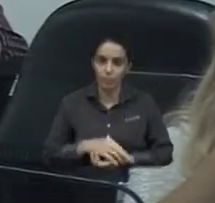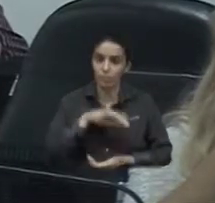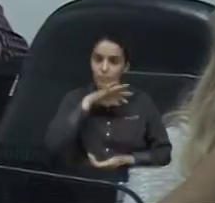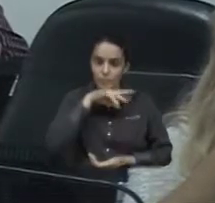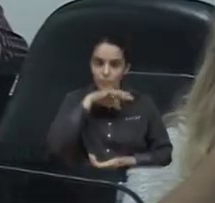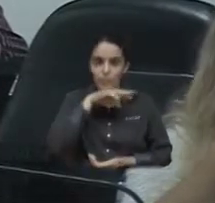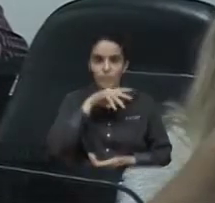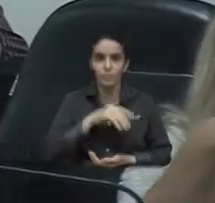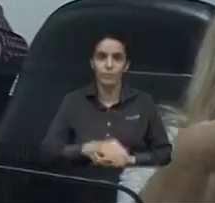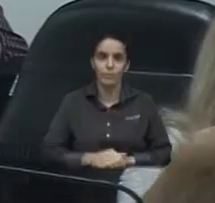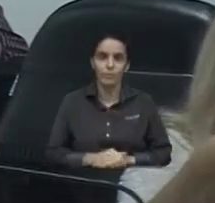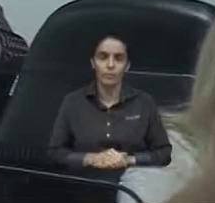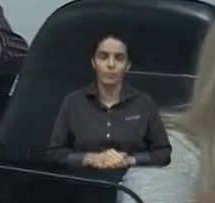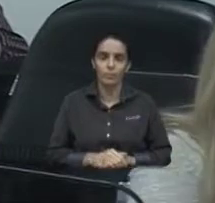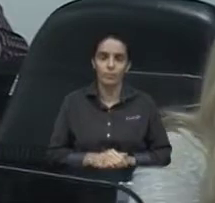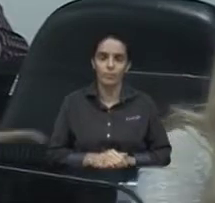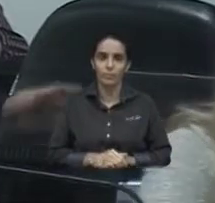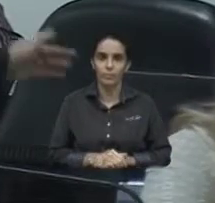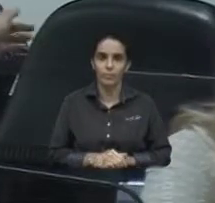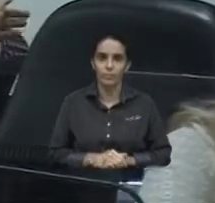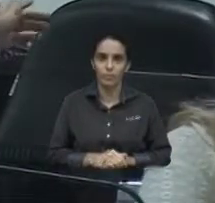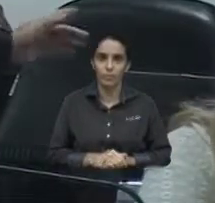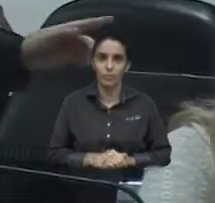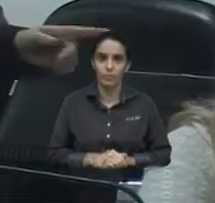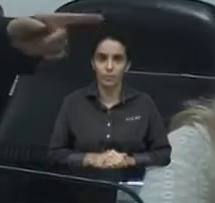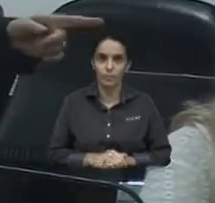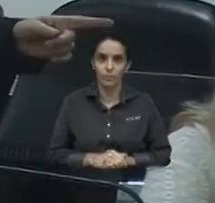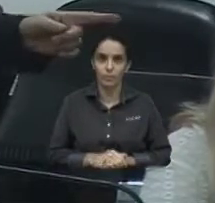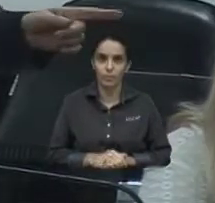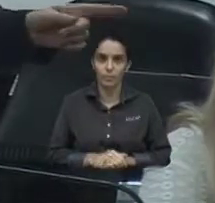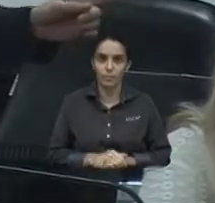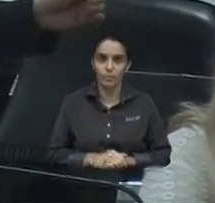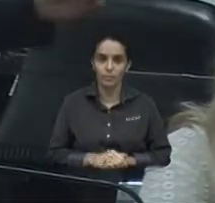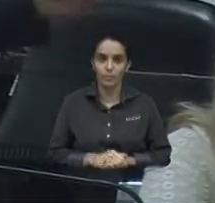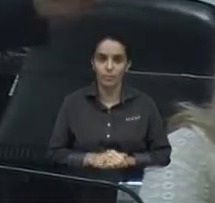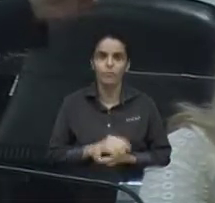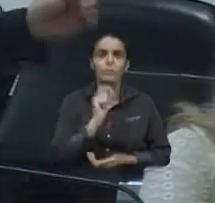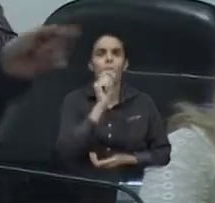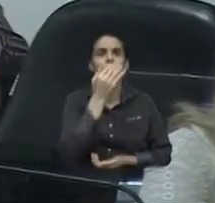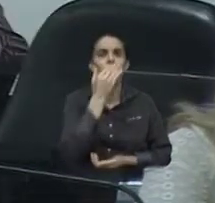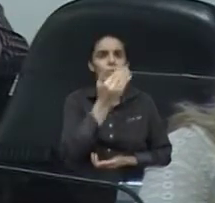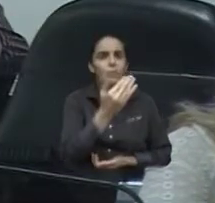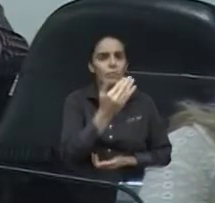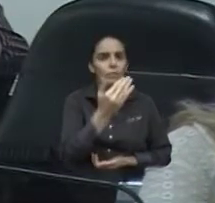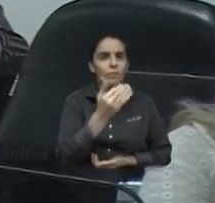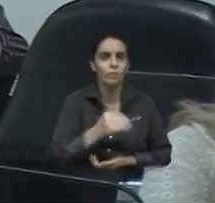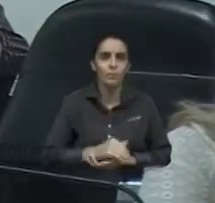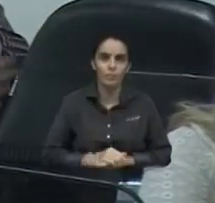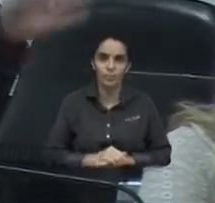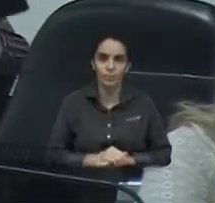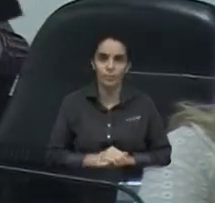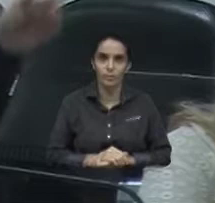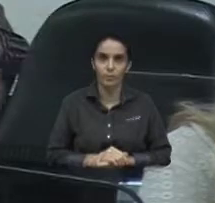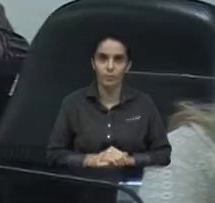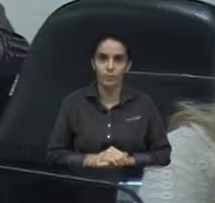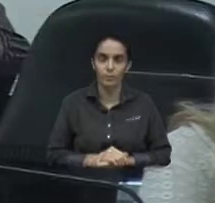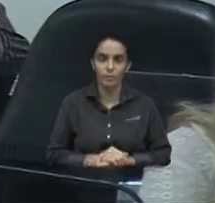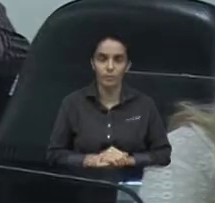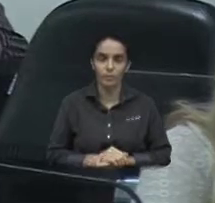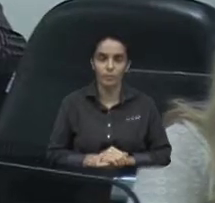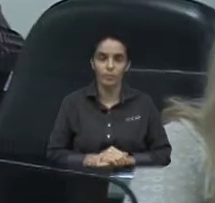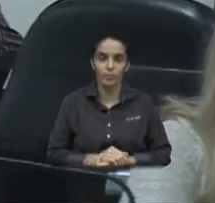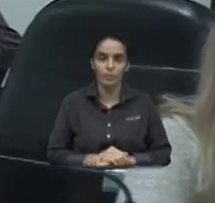mais desemprego ainda. Quem me pediu a parte? Por favor, a parte